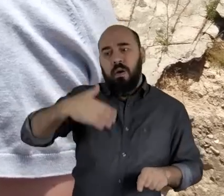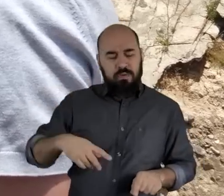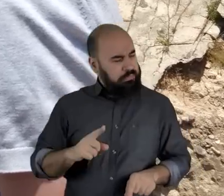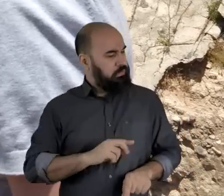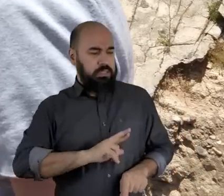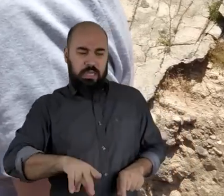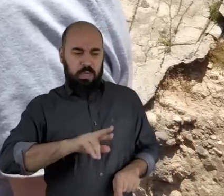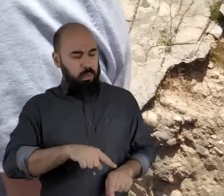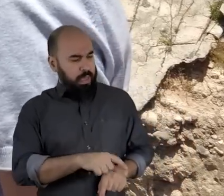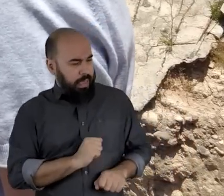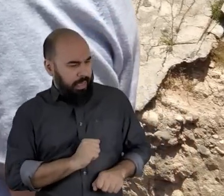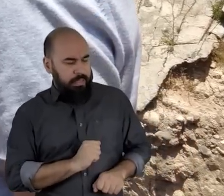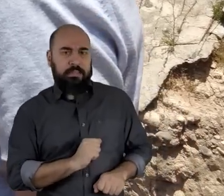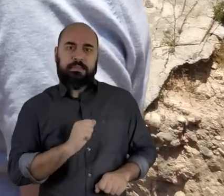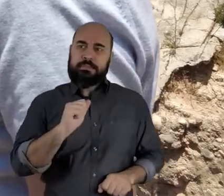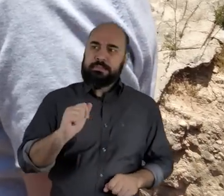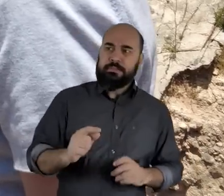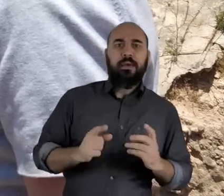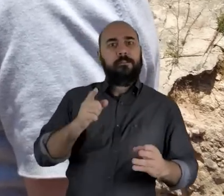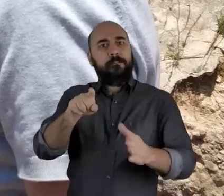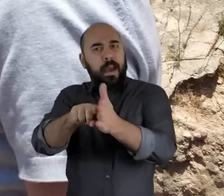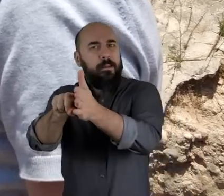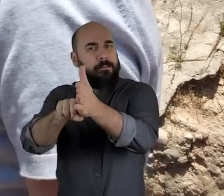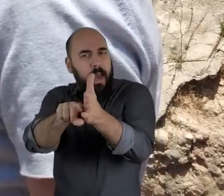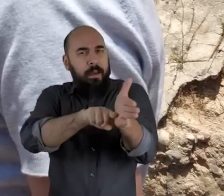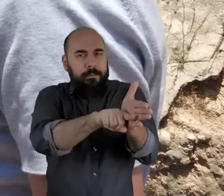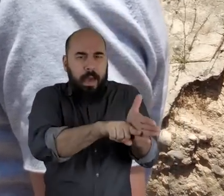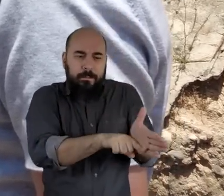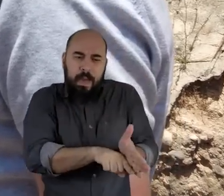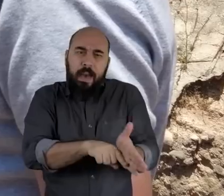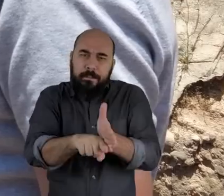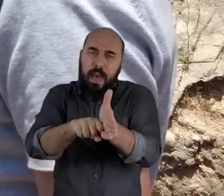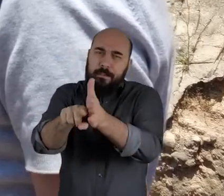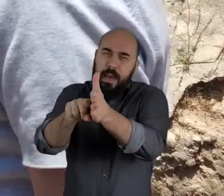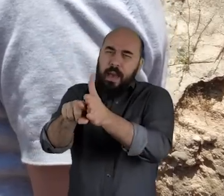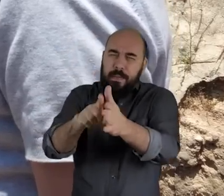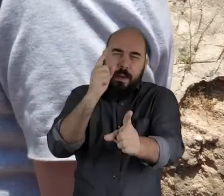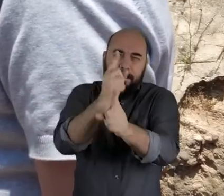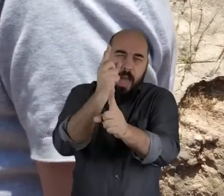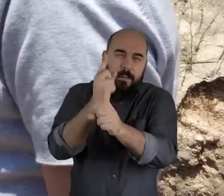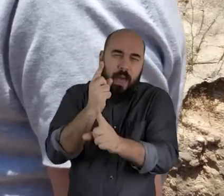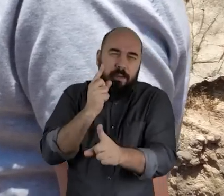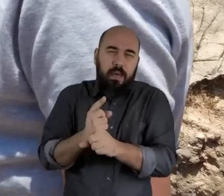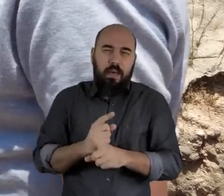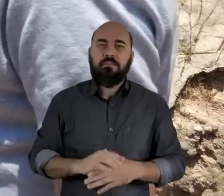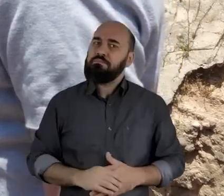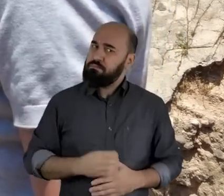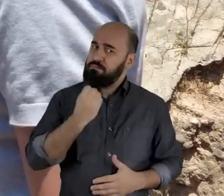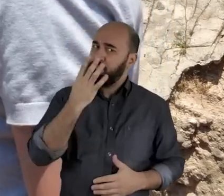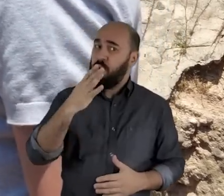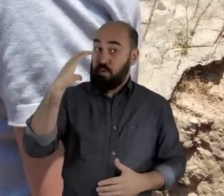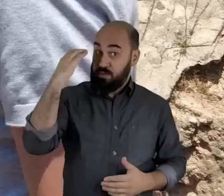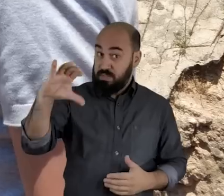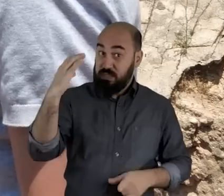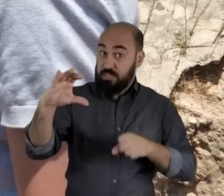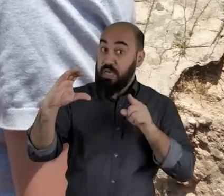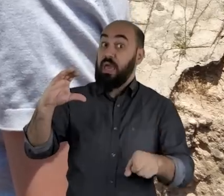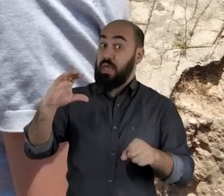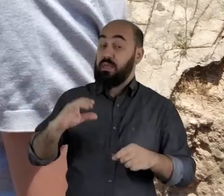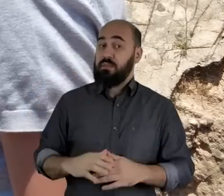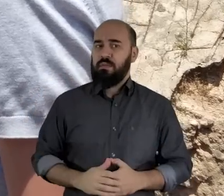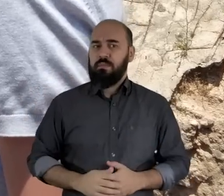com a fé, com os princípios ou mesmo com a historicidade da Bíblia Sagrada. Igor, foi muito bom estar com você aqui em Hatzor. Eu gosto muito desse lugar.